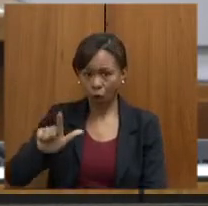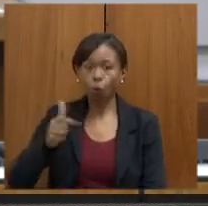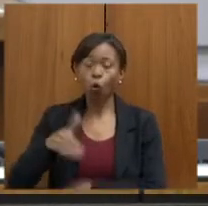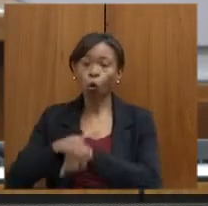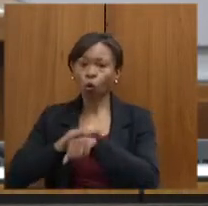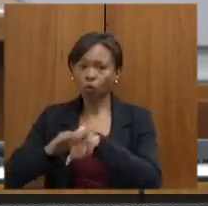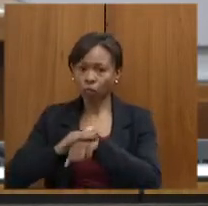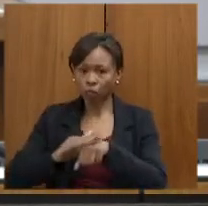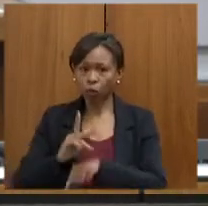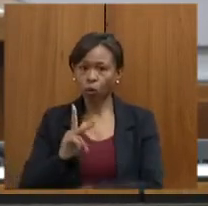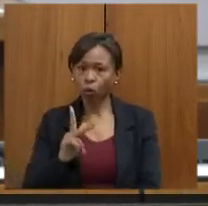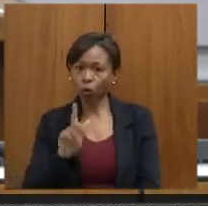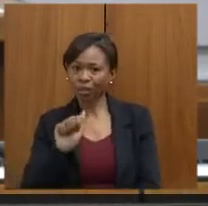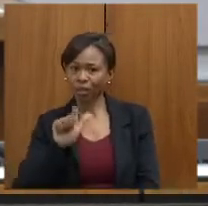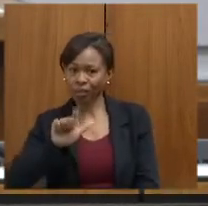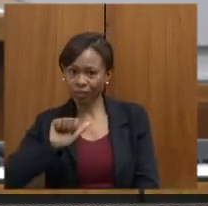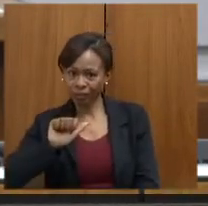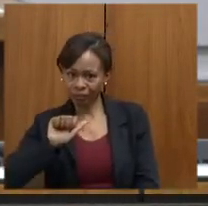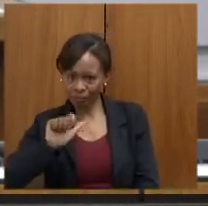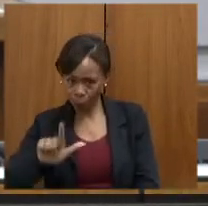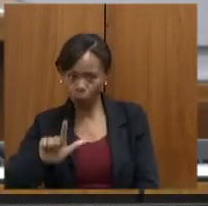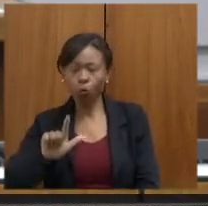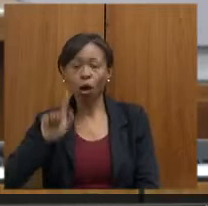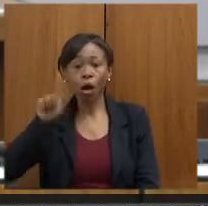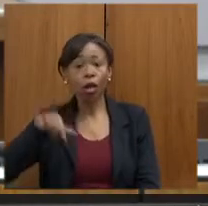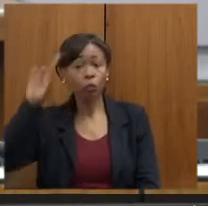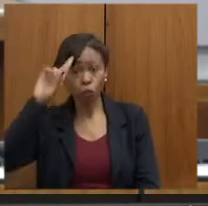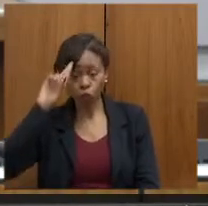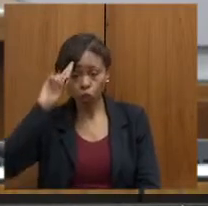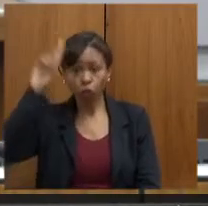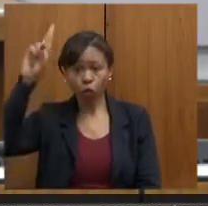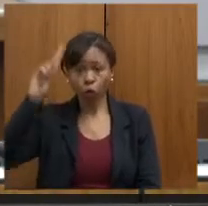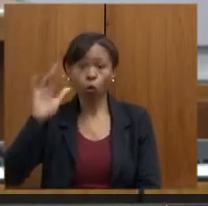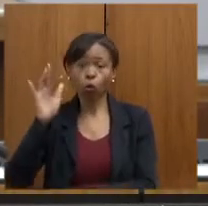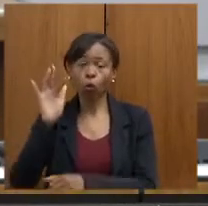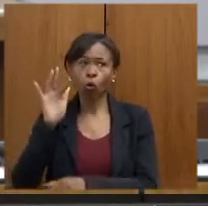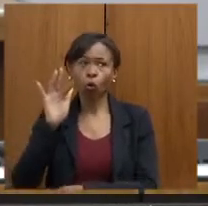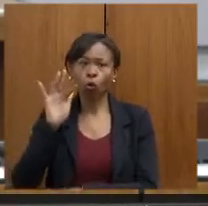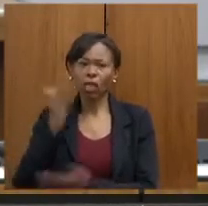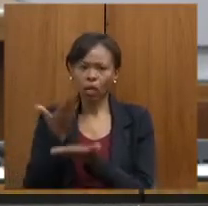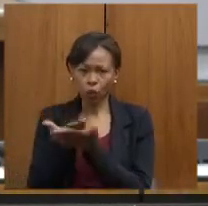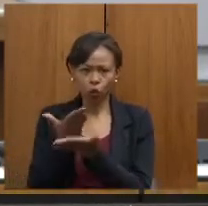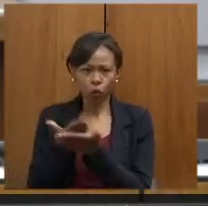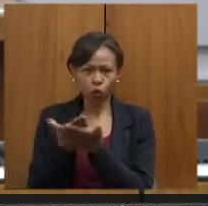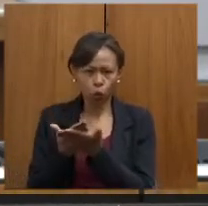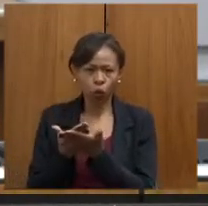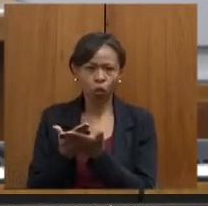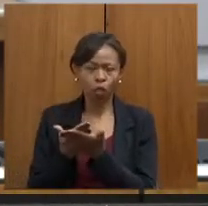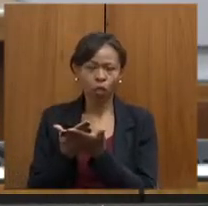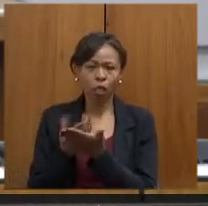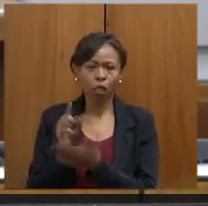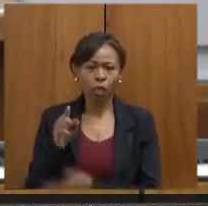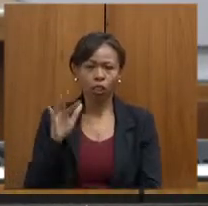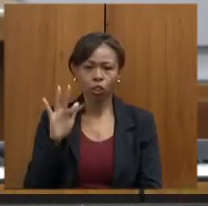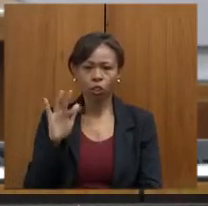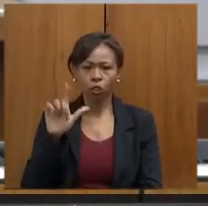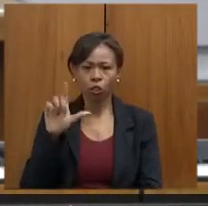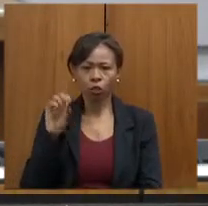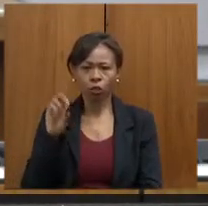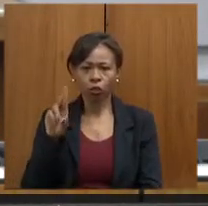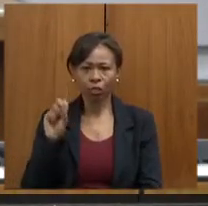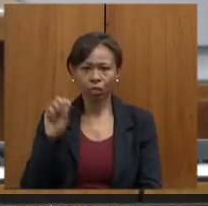Kalil que o presidente do seu diretor lá da faculdade da escola de Florestal e